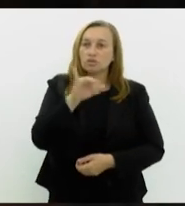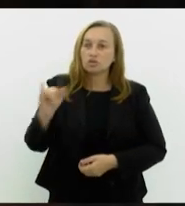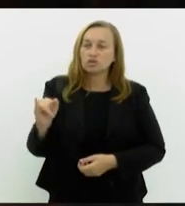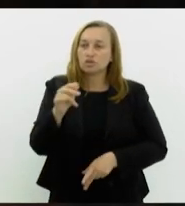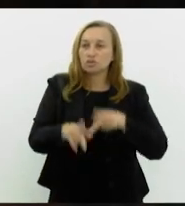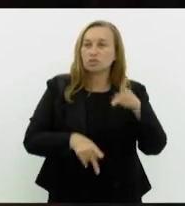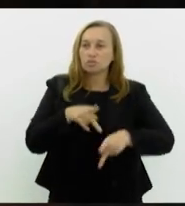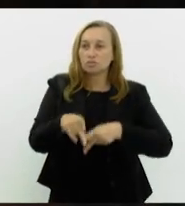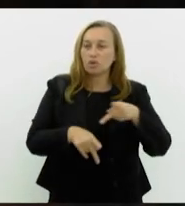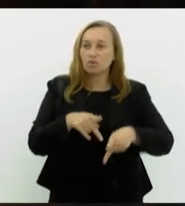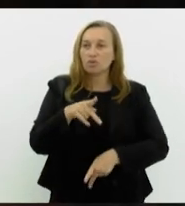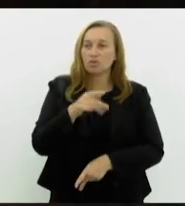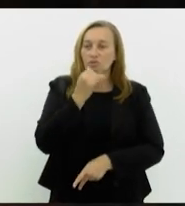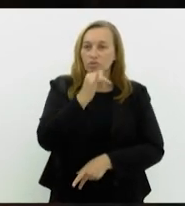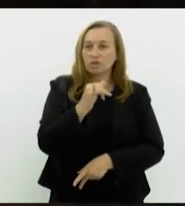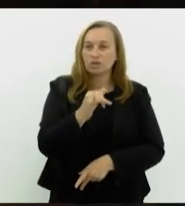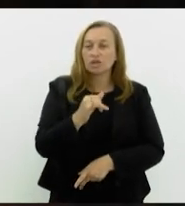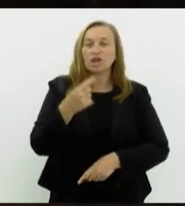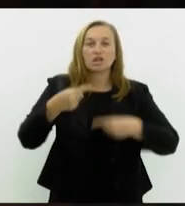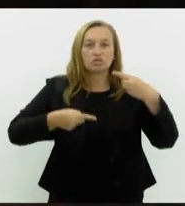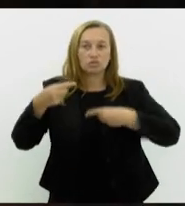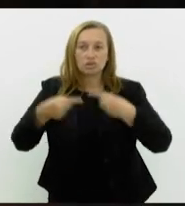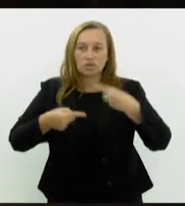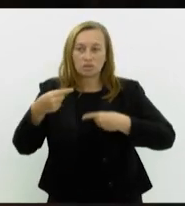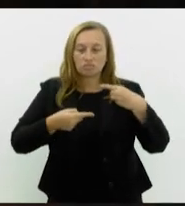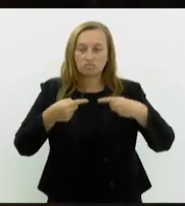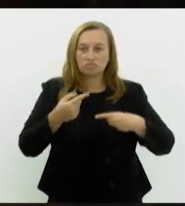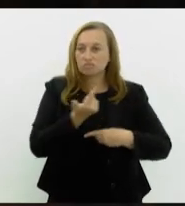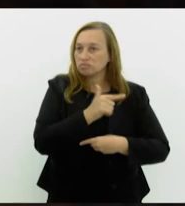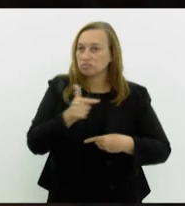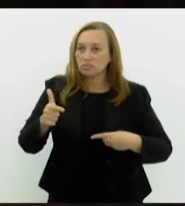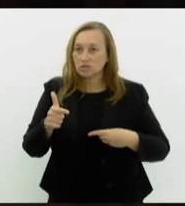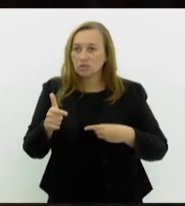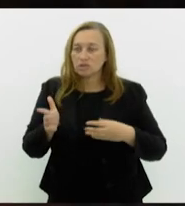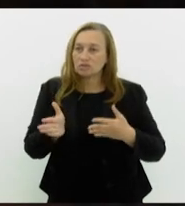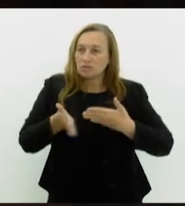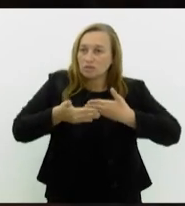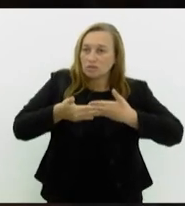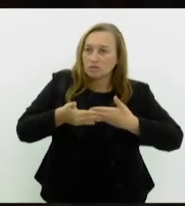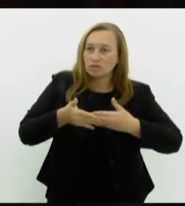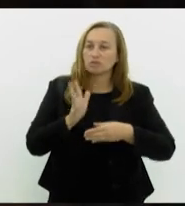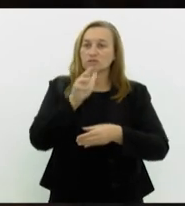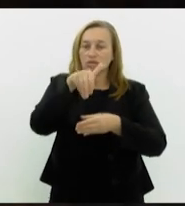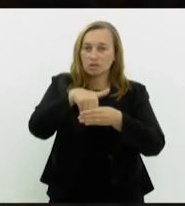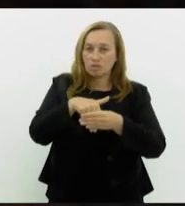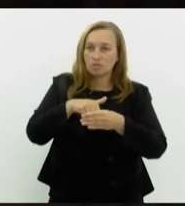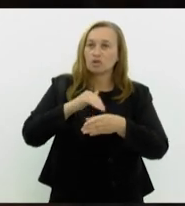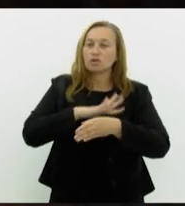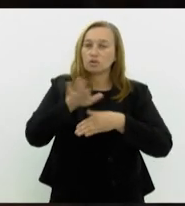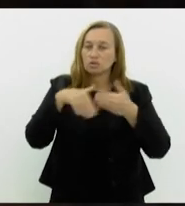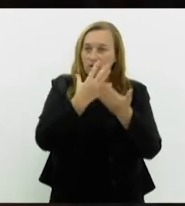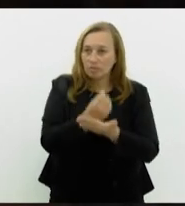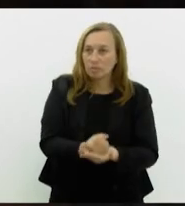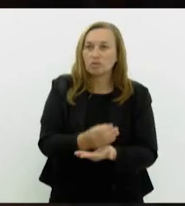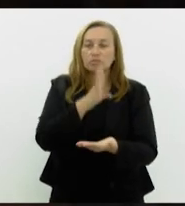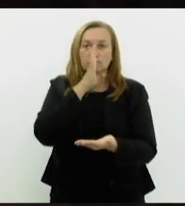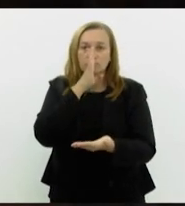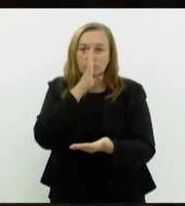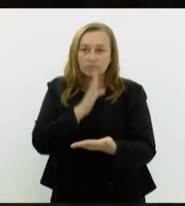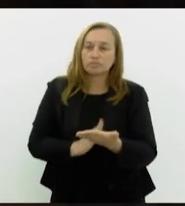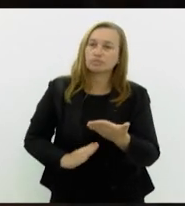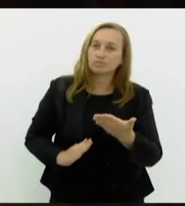Povo Fluminense. Em discussão, não havendo quem queira discutir, em votação, os senhores que